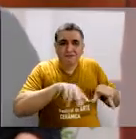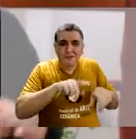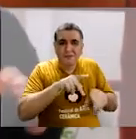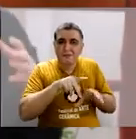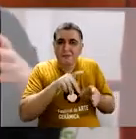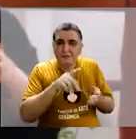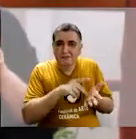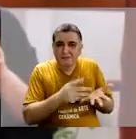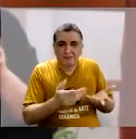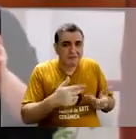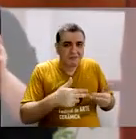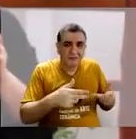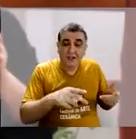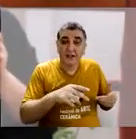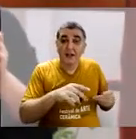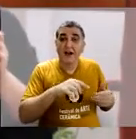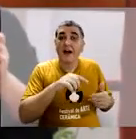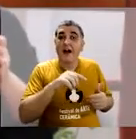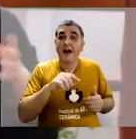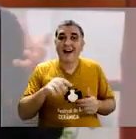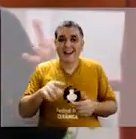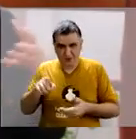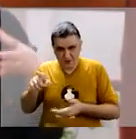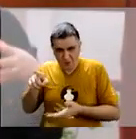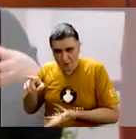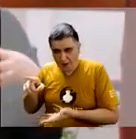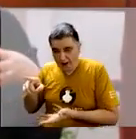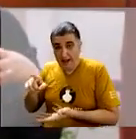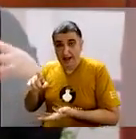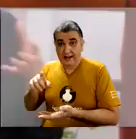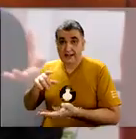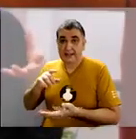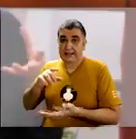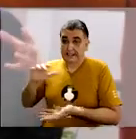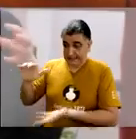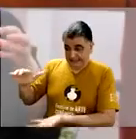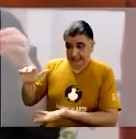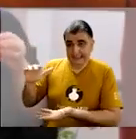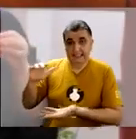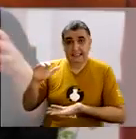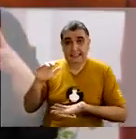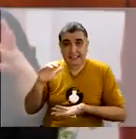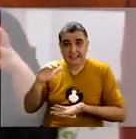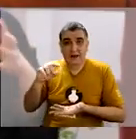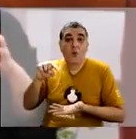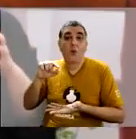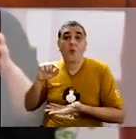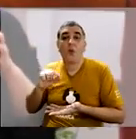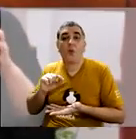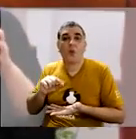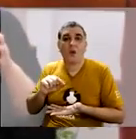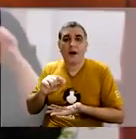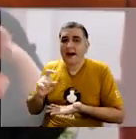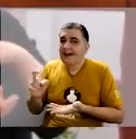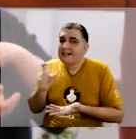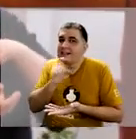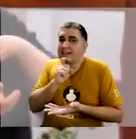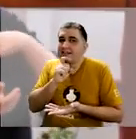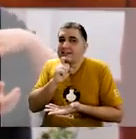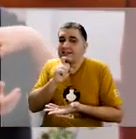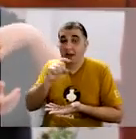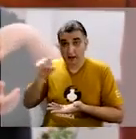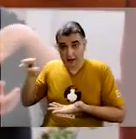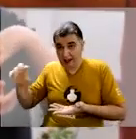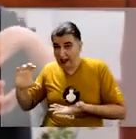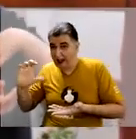Então, o esmalte da peça, com esse choque térmico que é provocado, ele racha, ele craquela, porque você tem